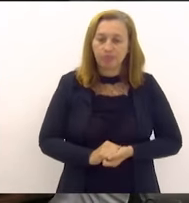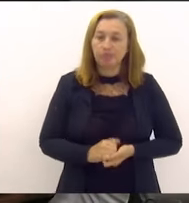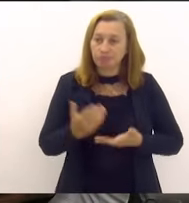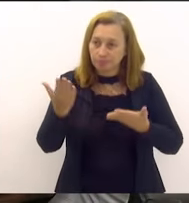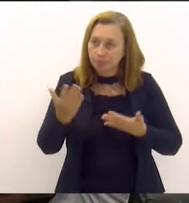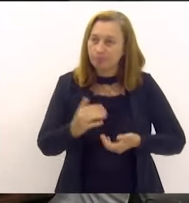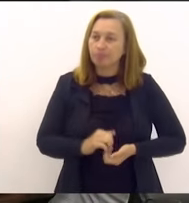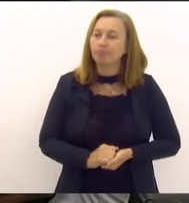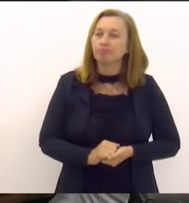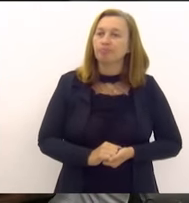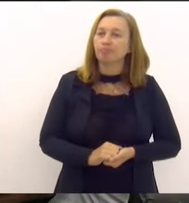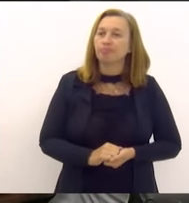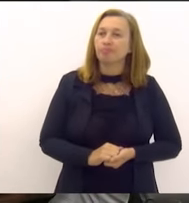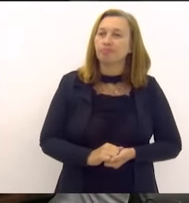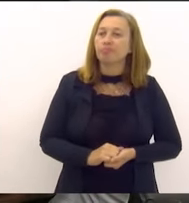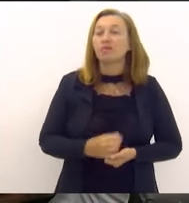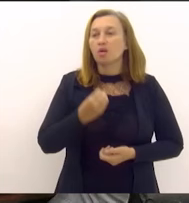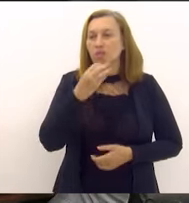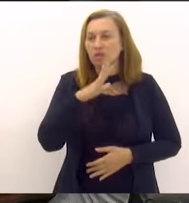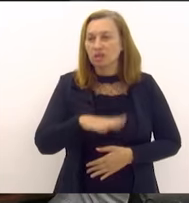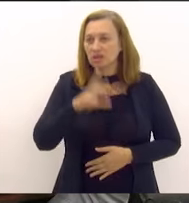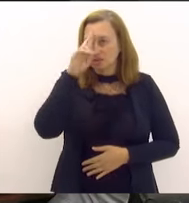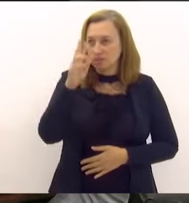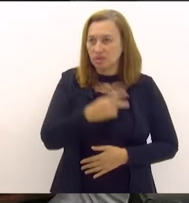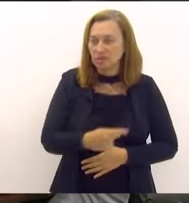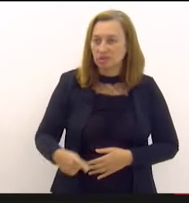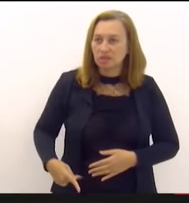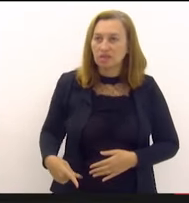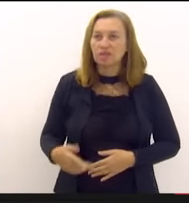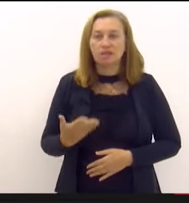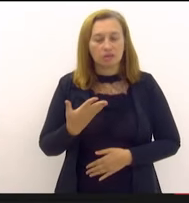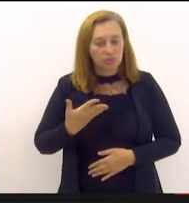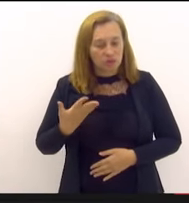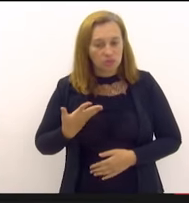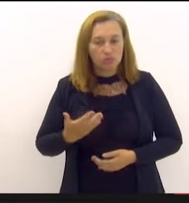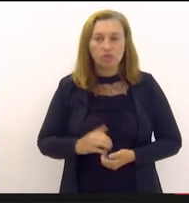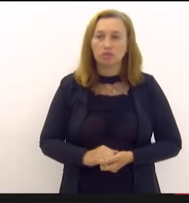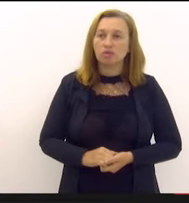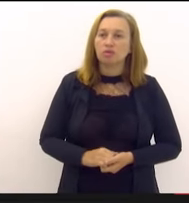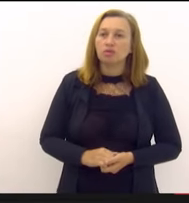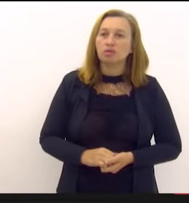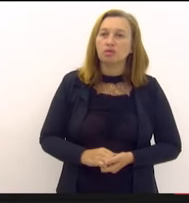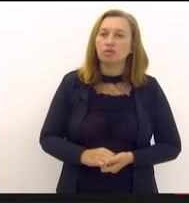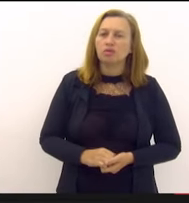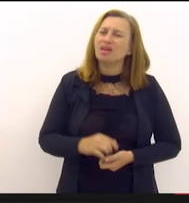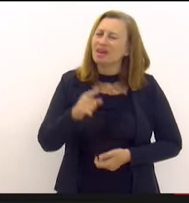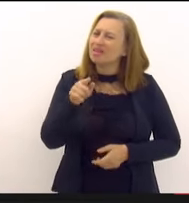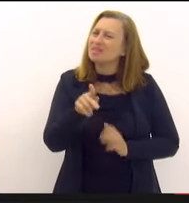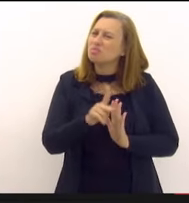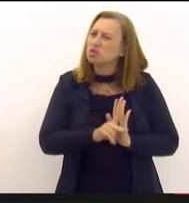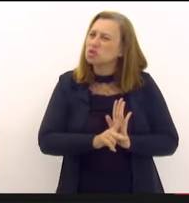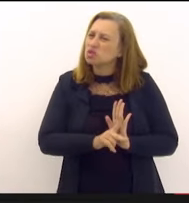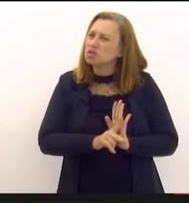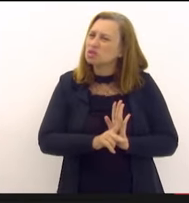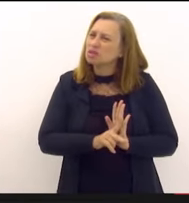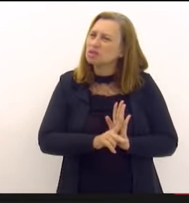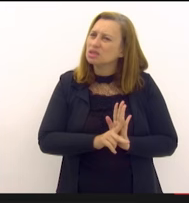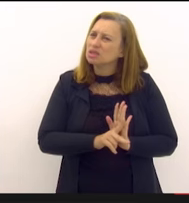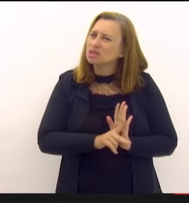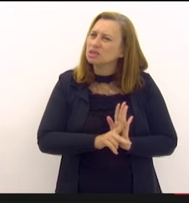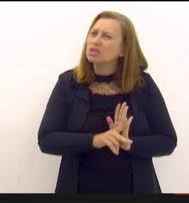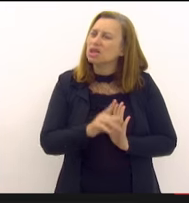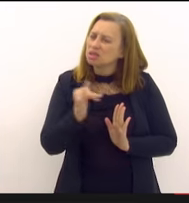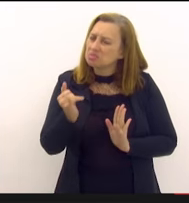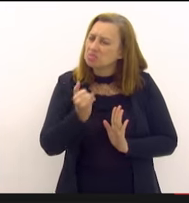favor. Boa tarde, presidente e demais colegas. Esse projeto é um projeto